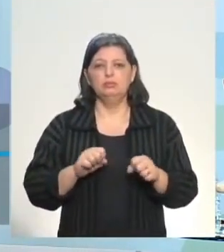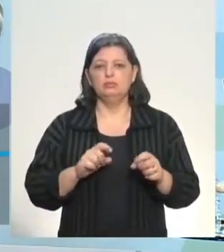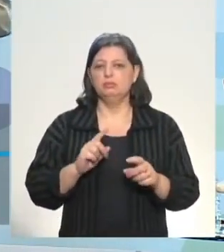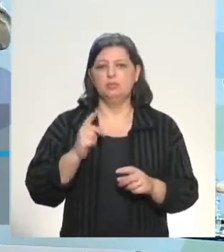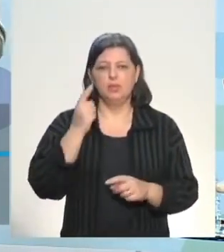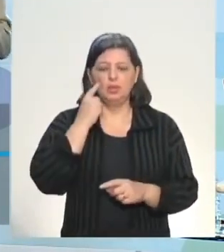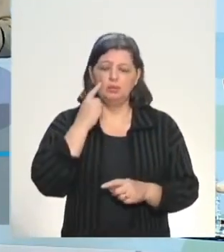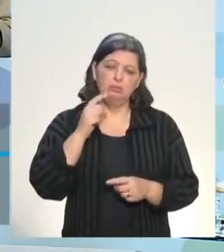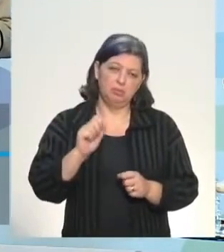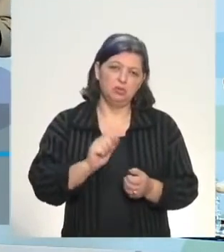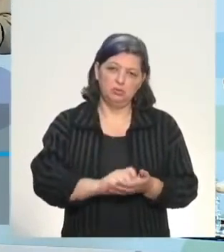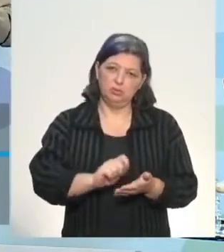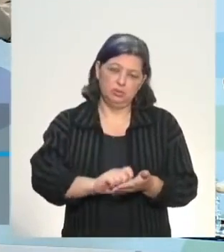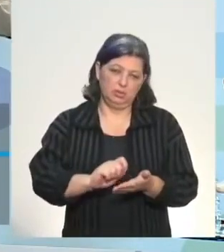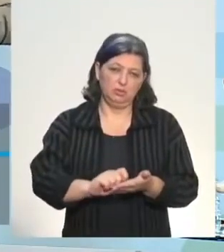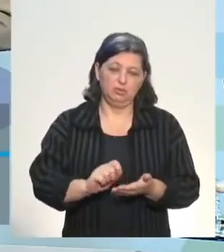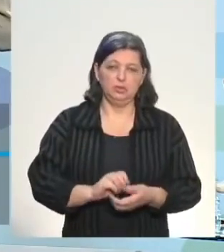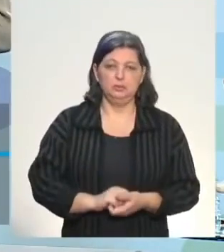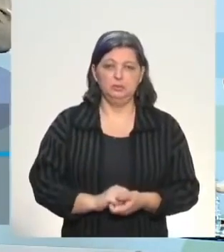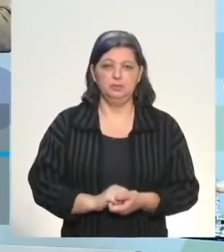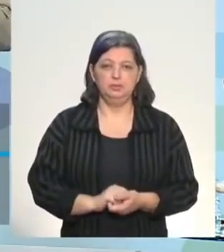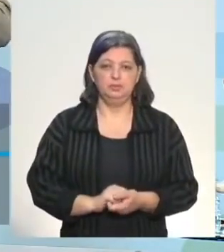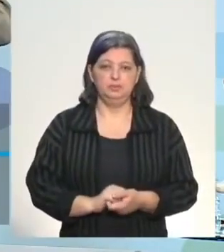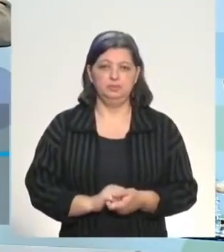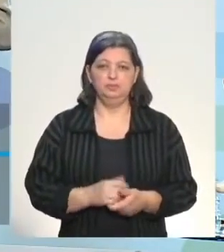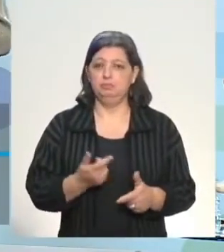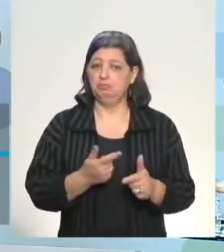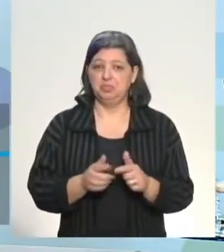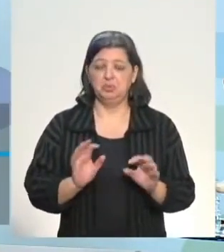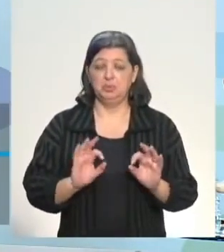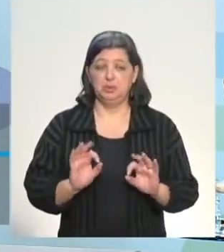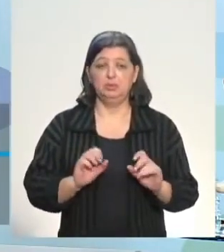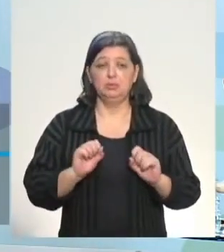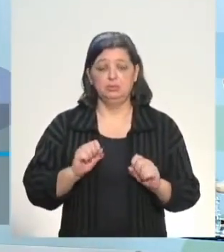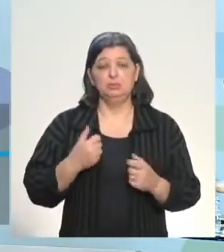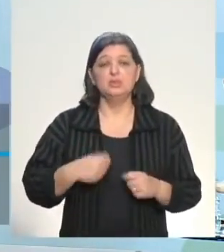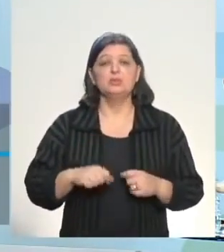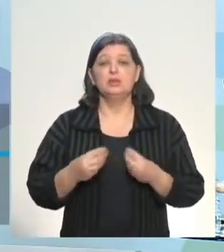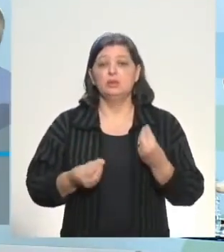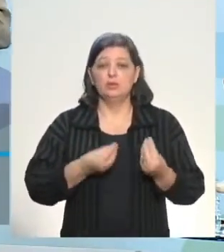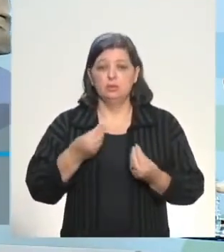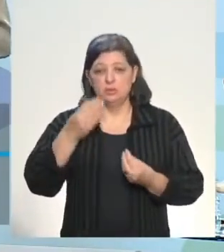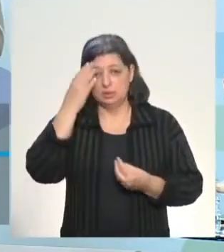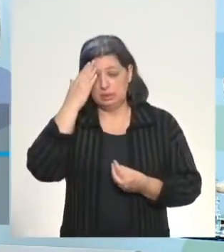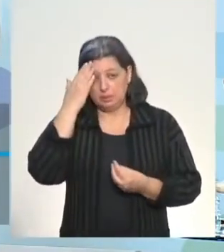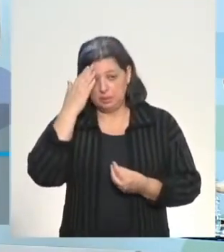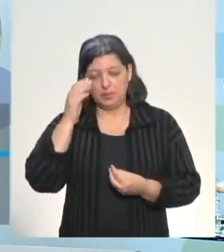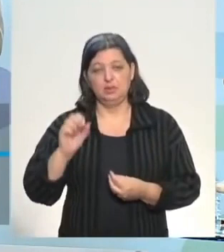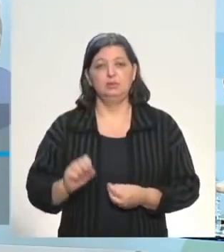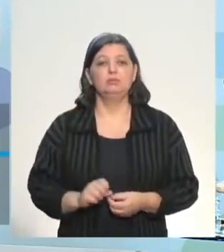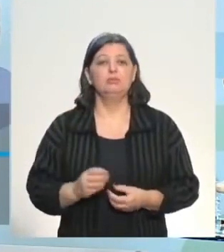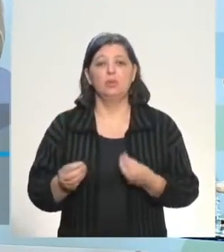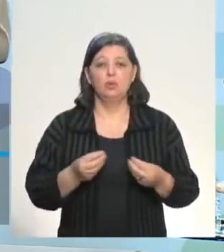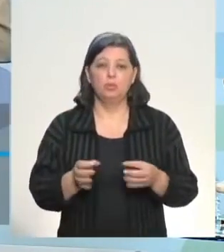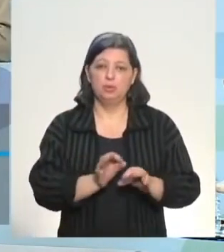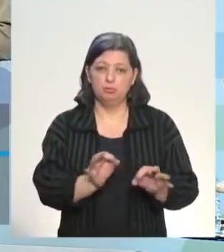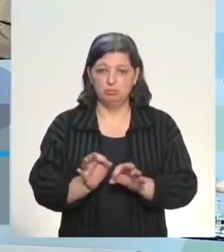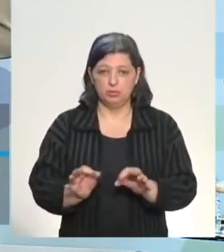algum valor. Pode, não tem problema nenhum também, desde que você compreenda qual a dinâmica, como que é o processo de construção dela.